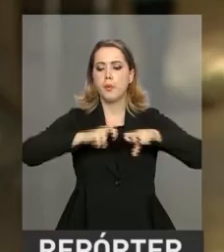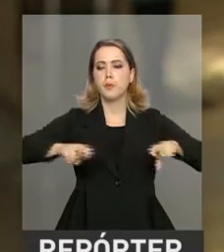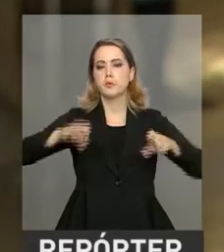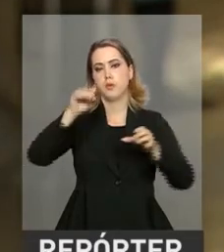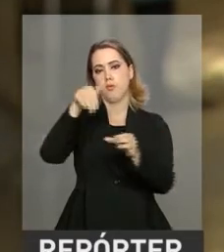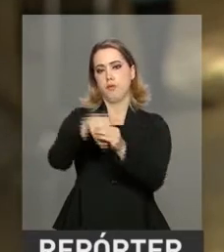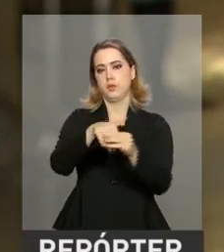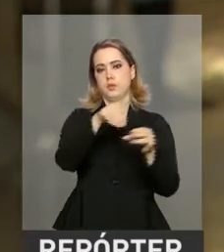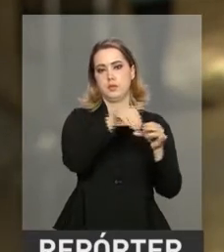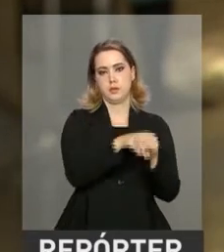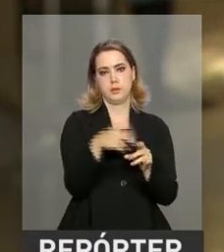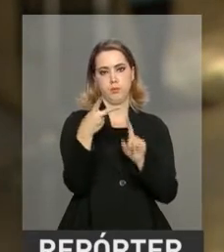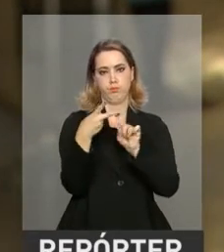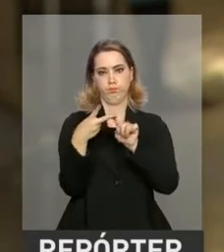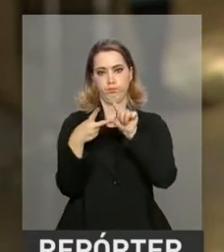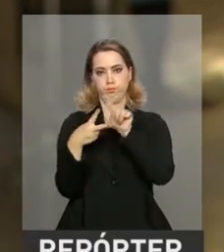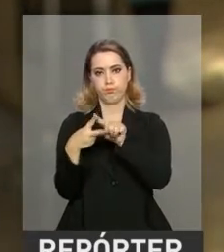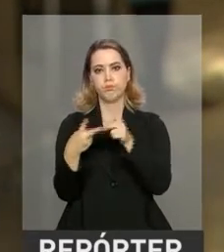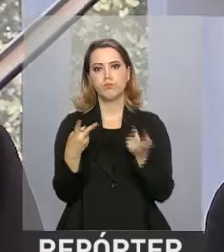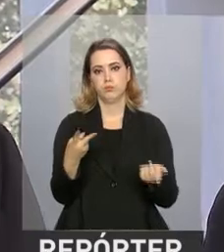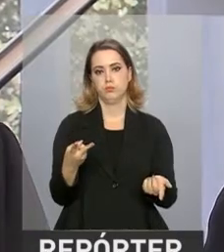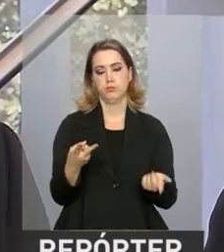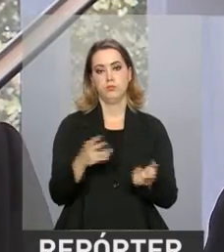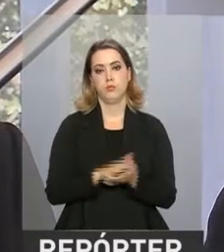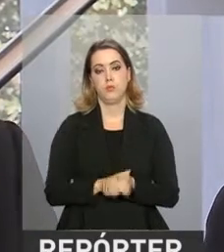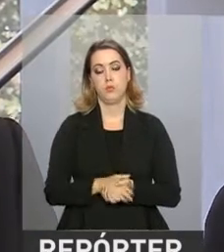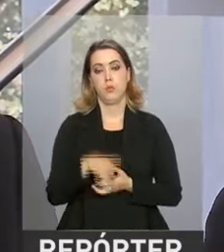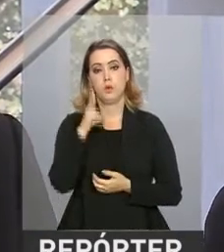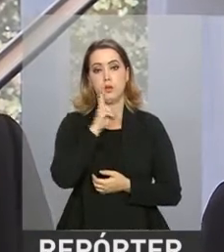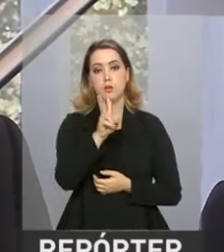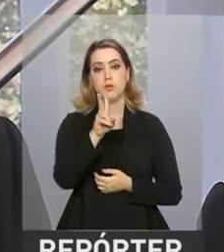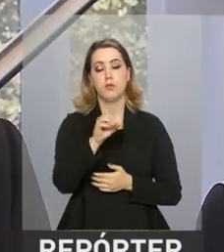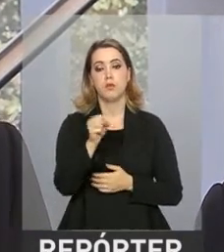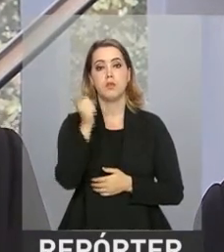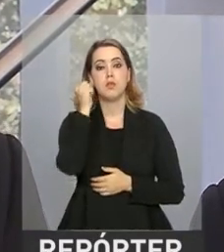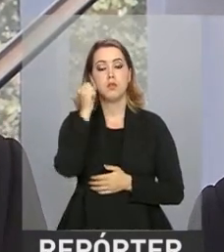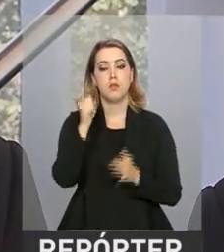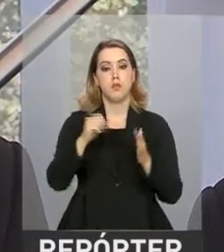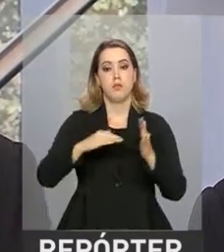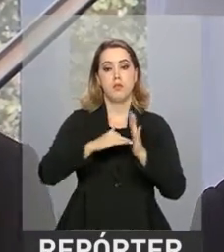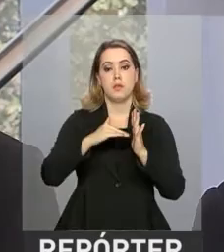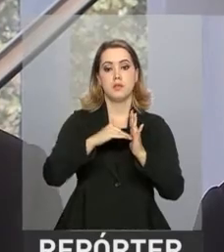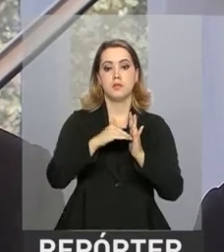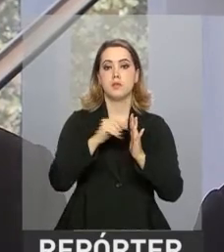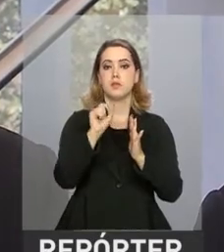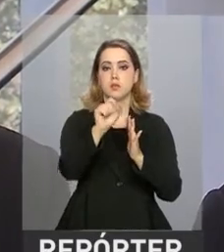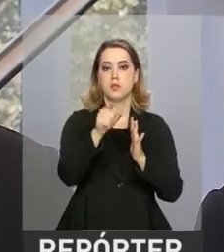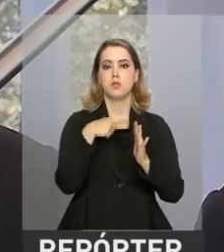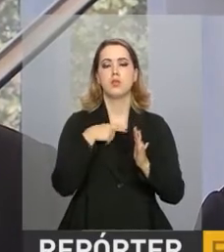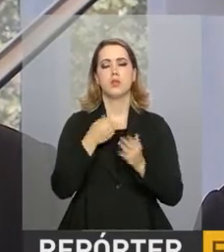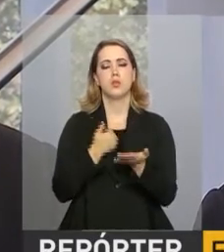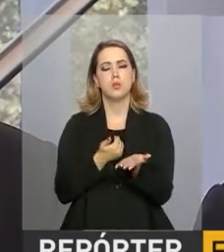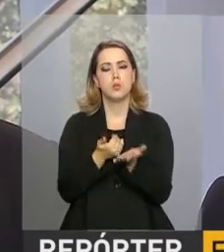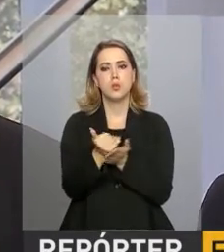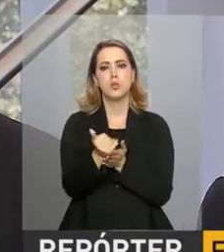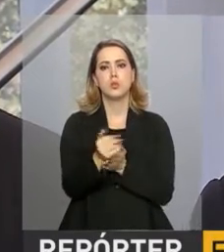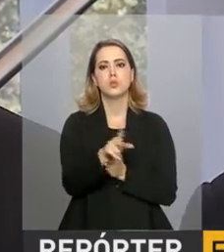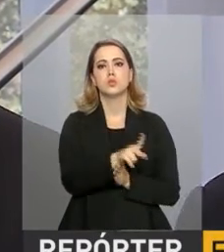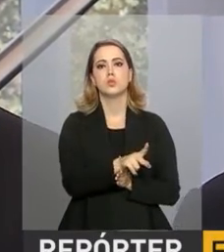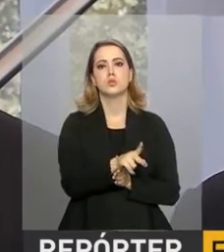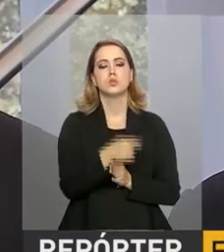terá de passar por dois turnos de votação para ver se o senado ainda segundo a vontade do presidente renan